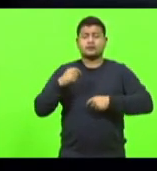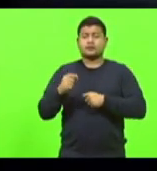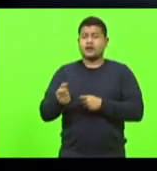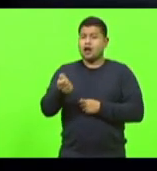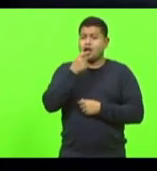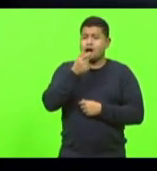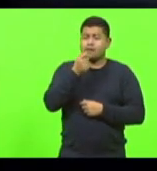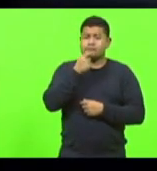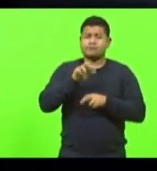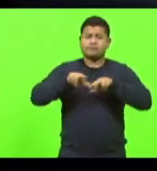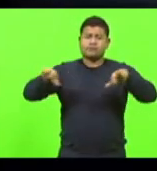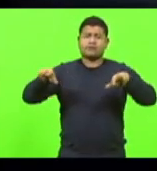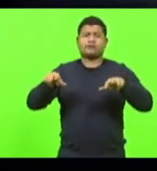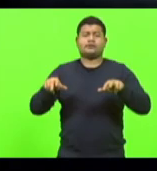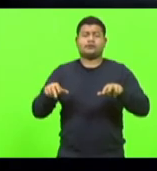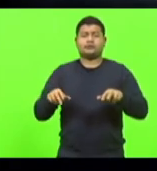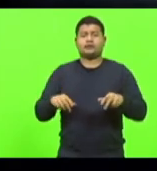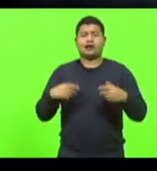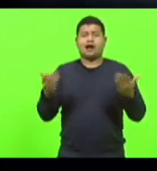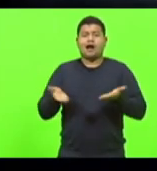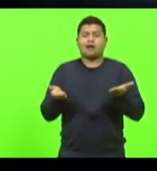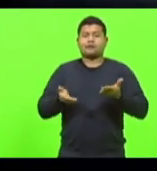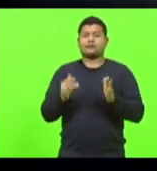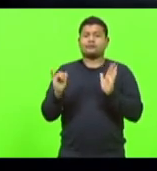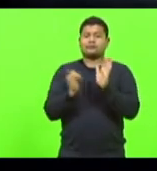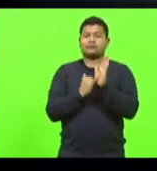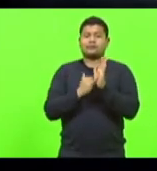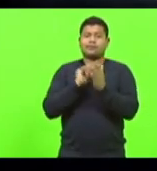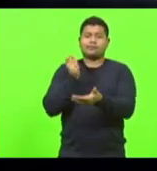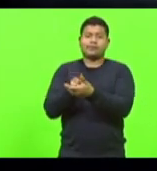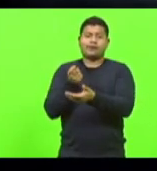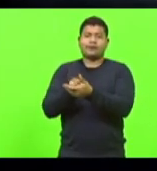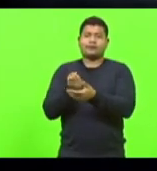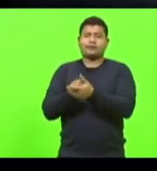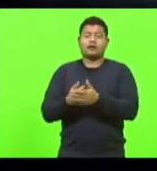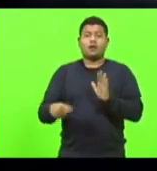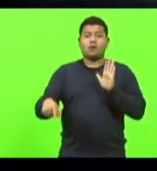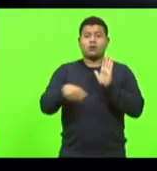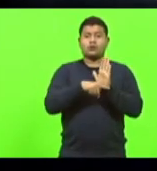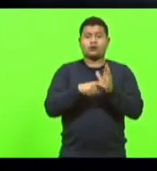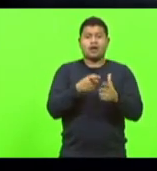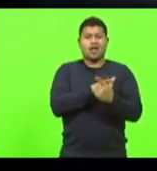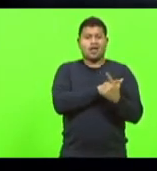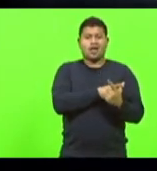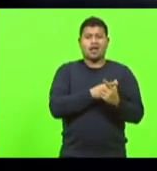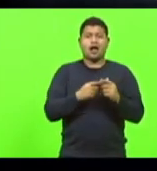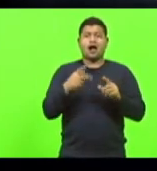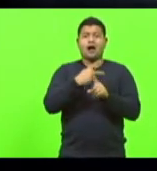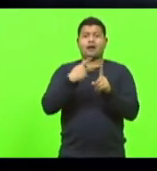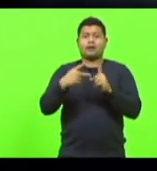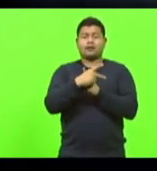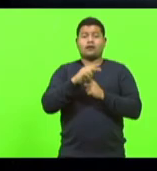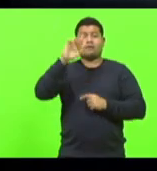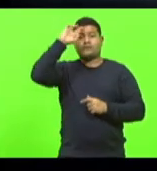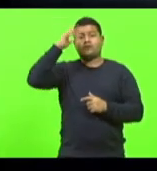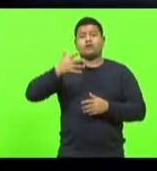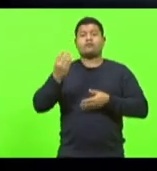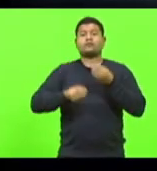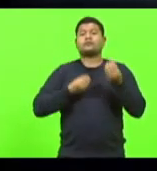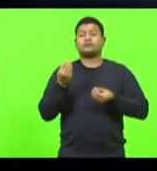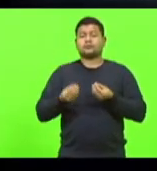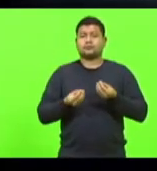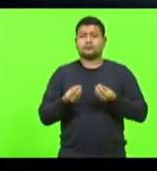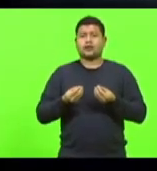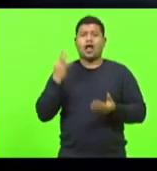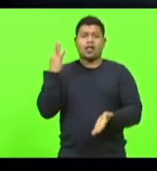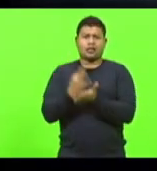medicação e tal e tem que contribuir sobre esse valor o déficit da Previdência não vai ser resolvido É